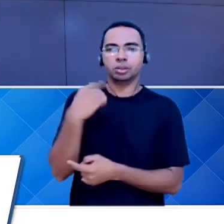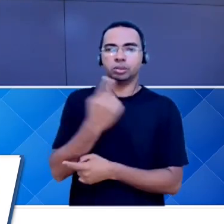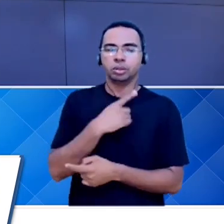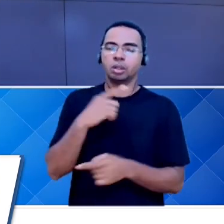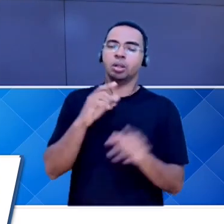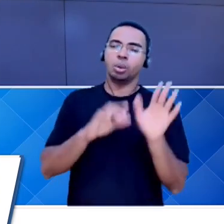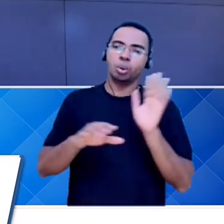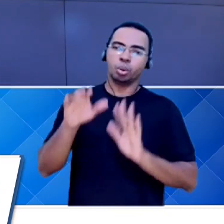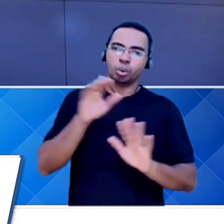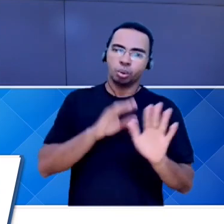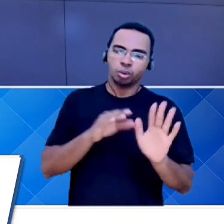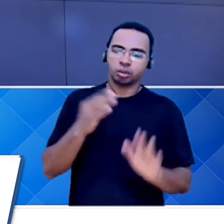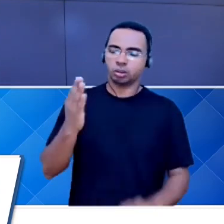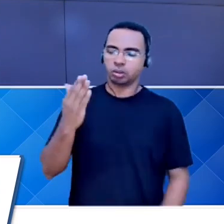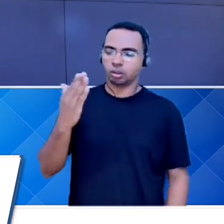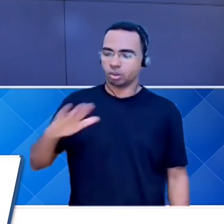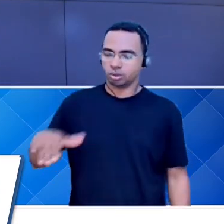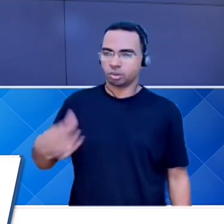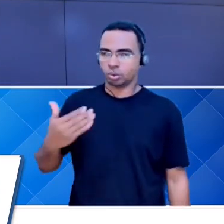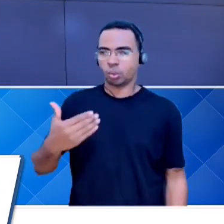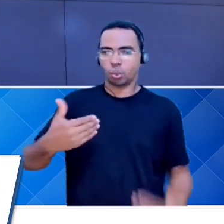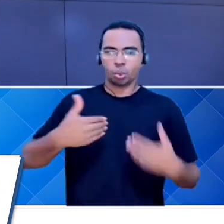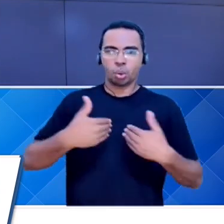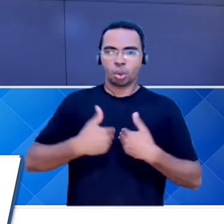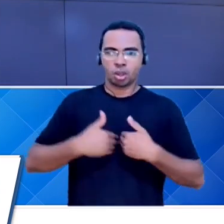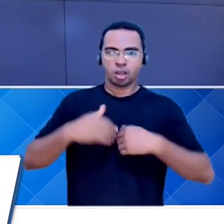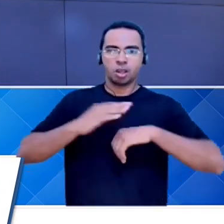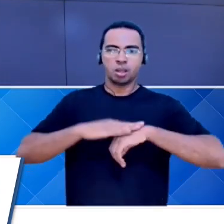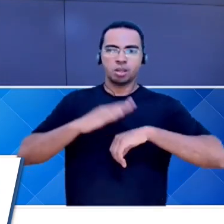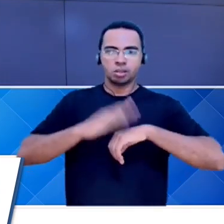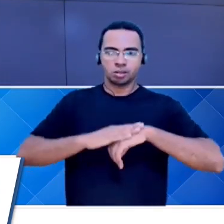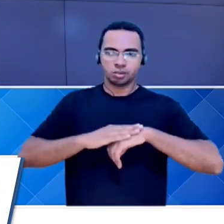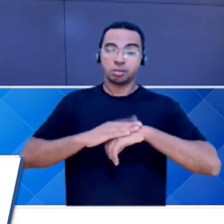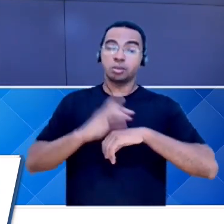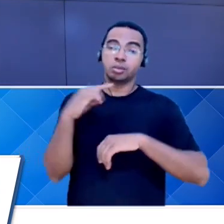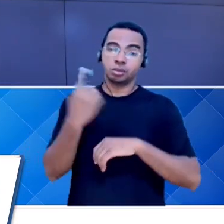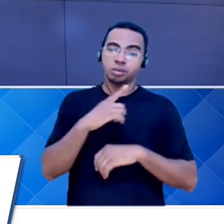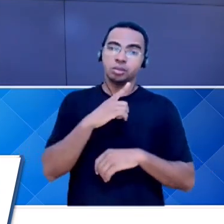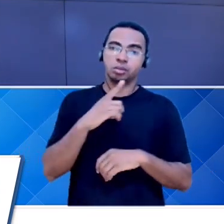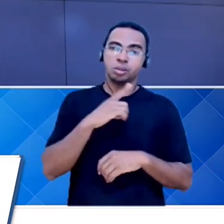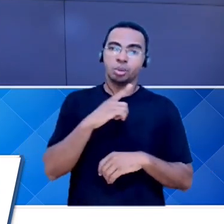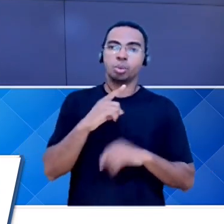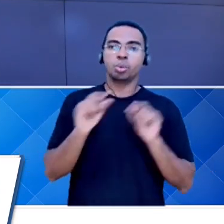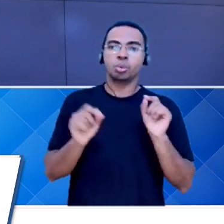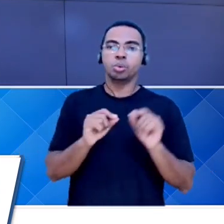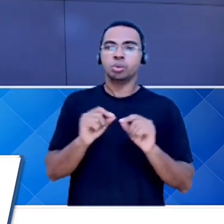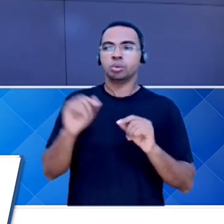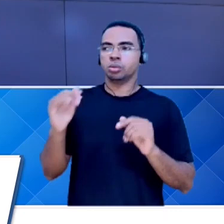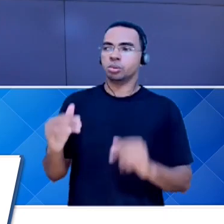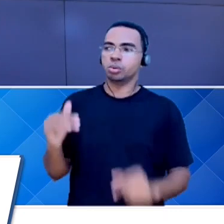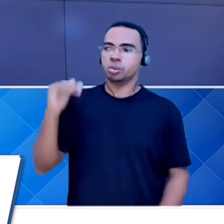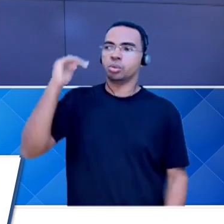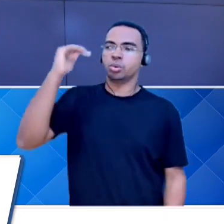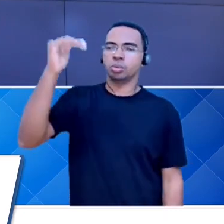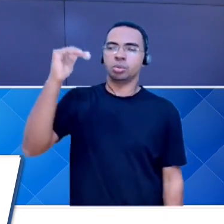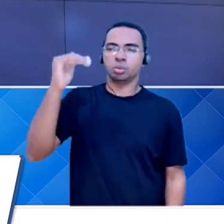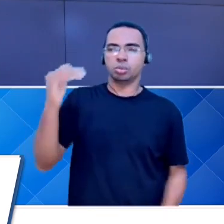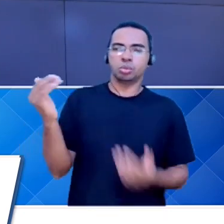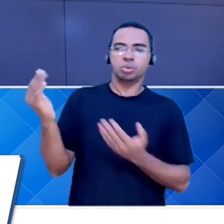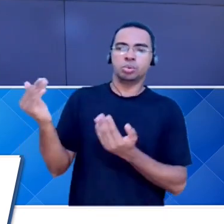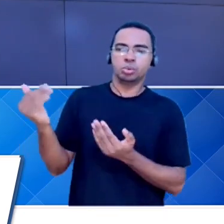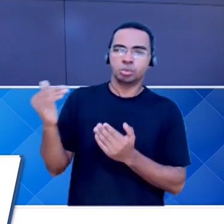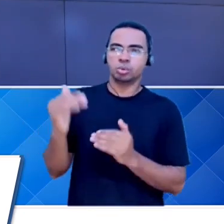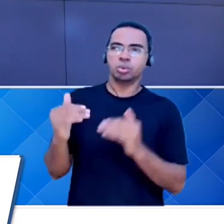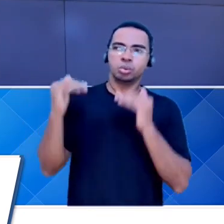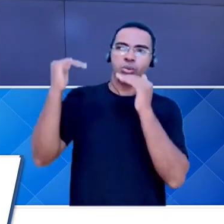com a criança com autismo neste momento, nós teremos adultos, jovens adultos e